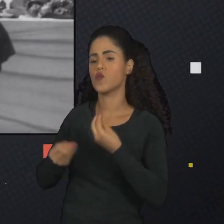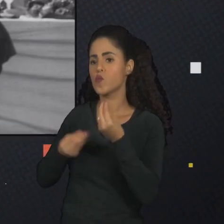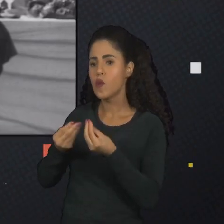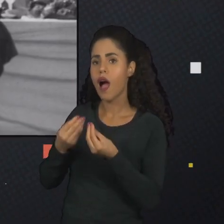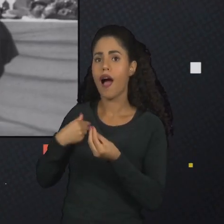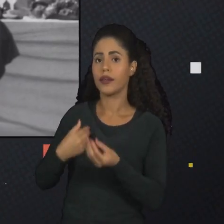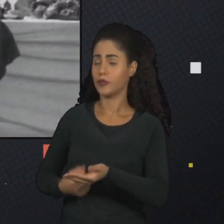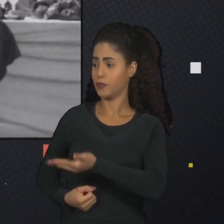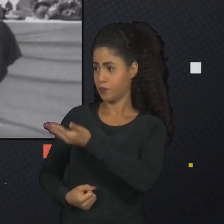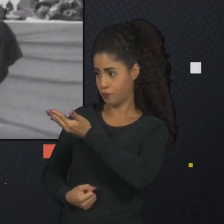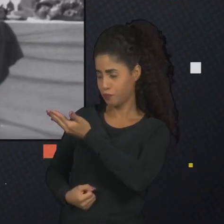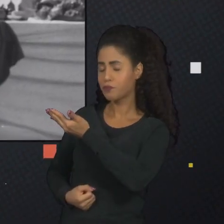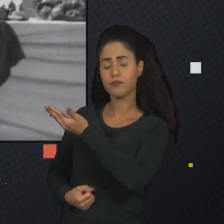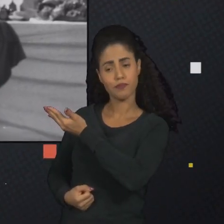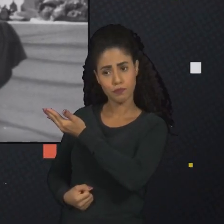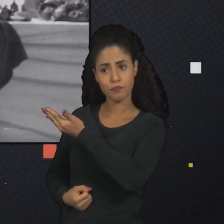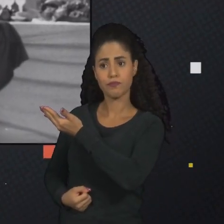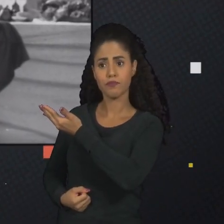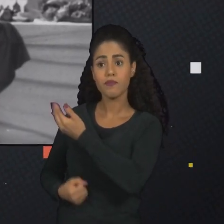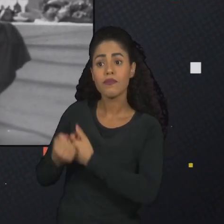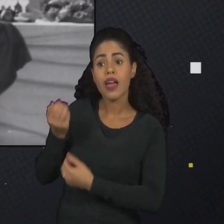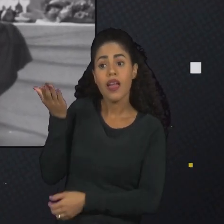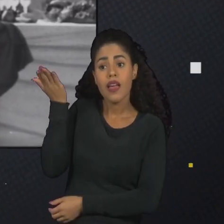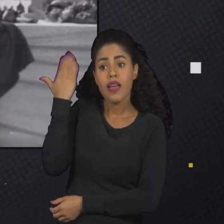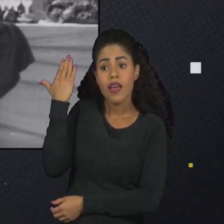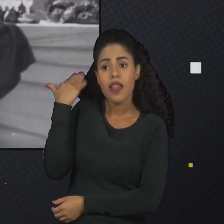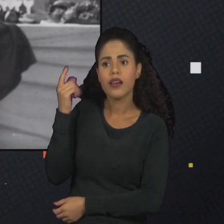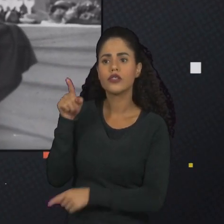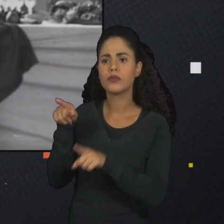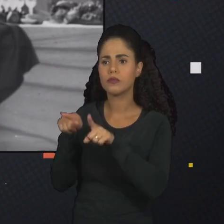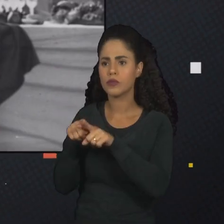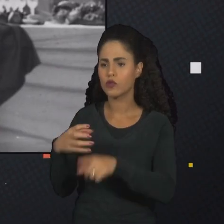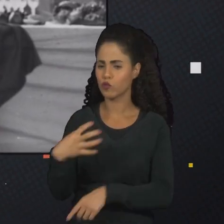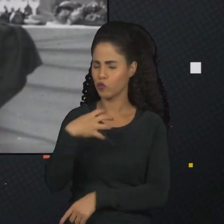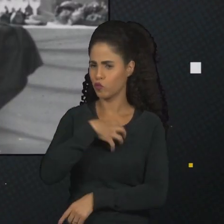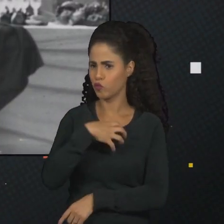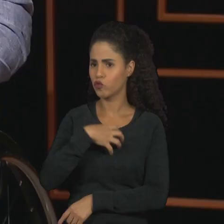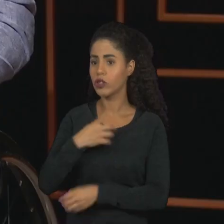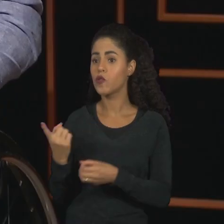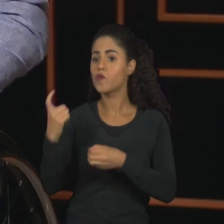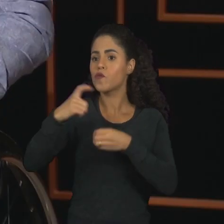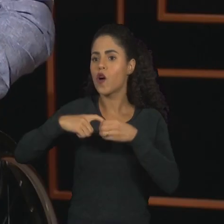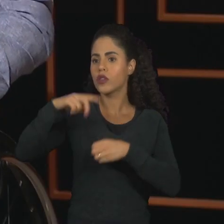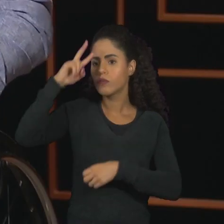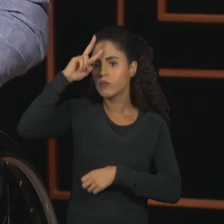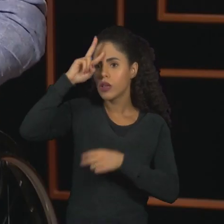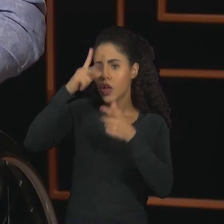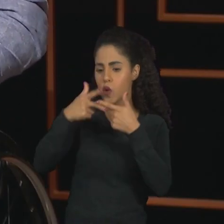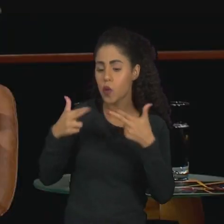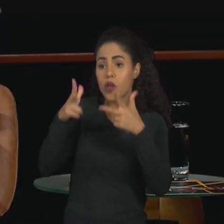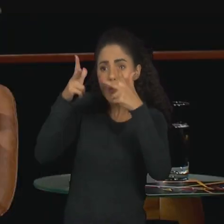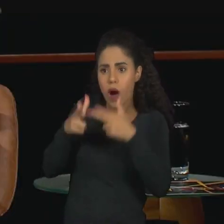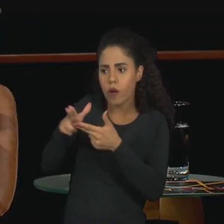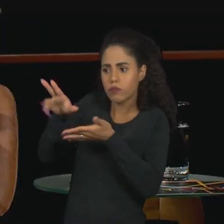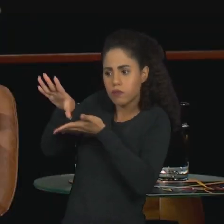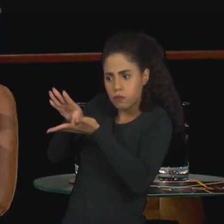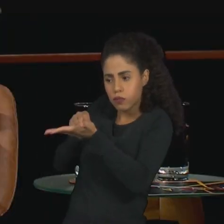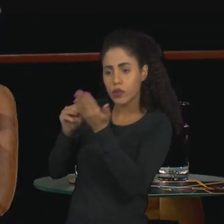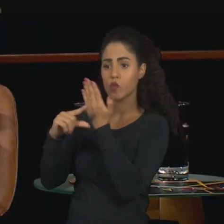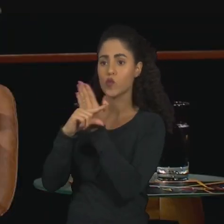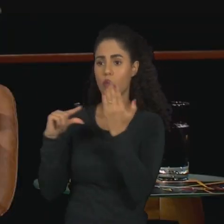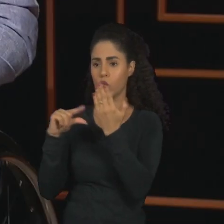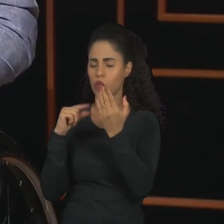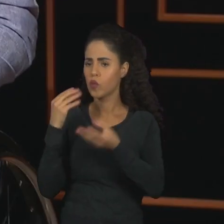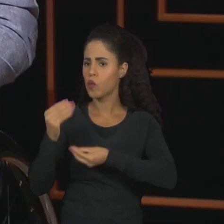Pasolini, lá na frente, depois retoma essa questão do Marquês de Sade quando